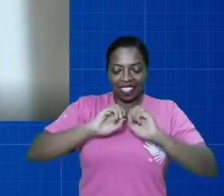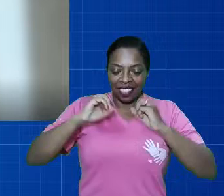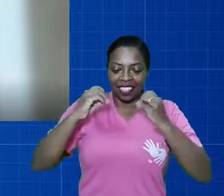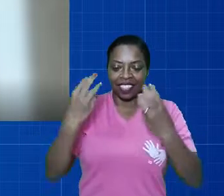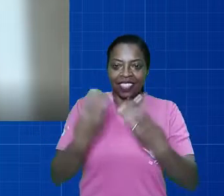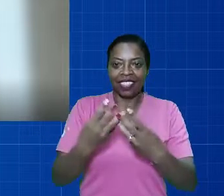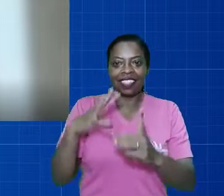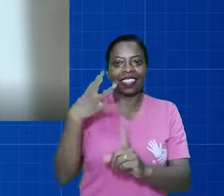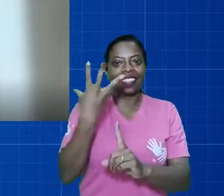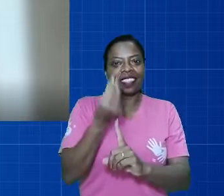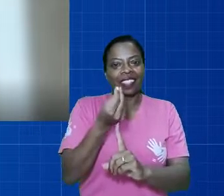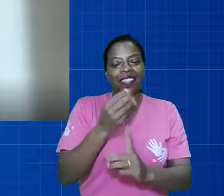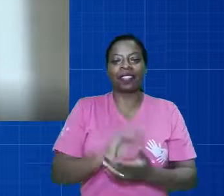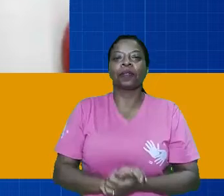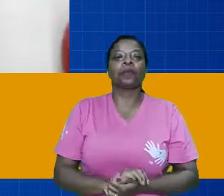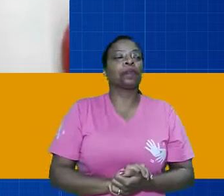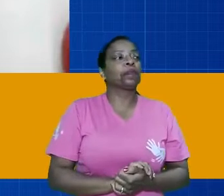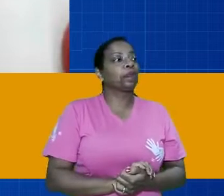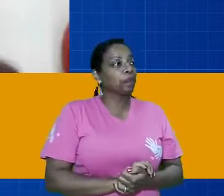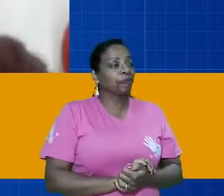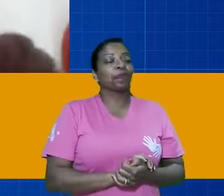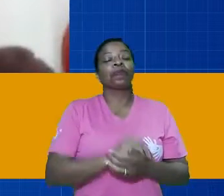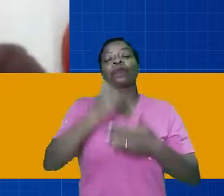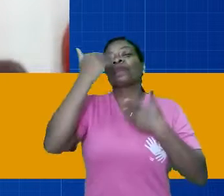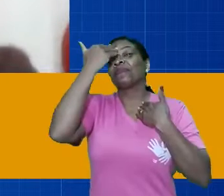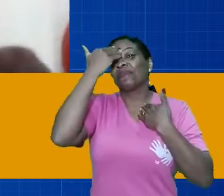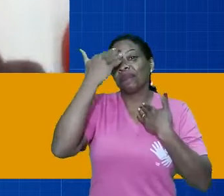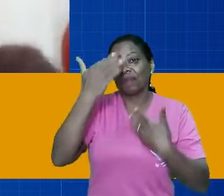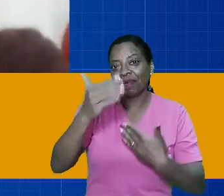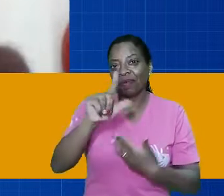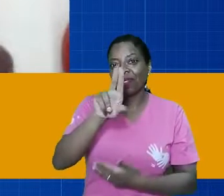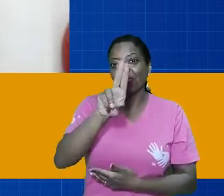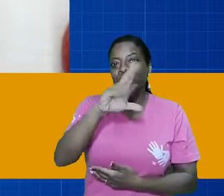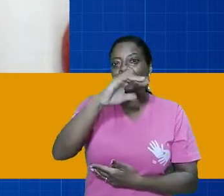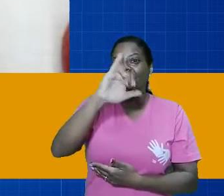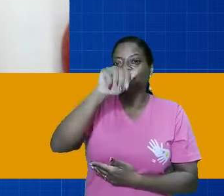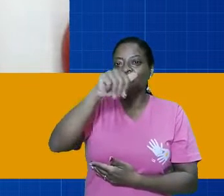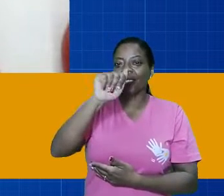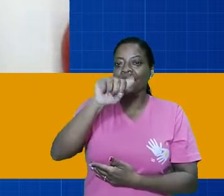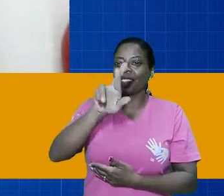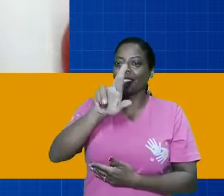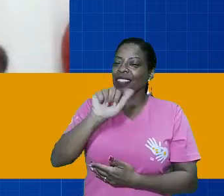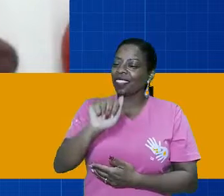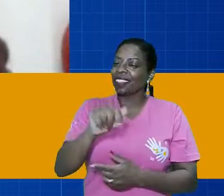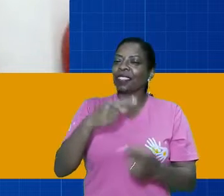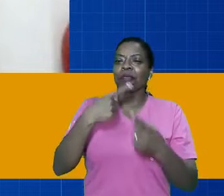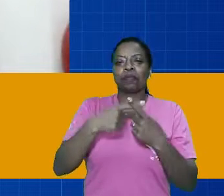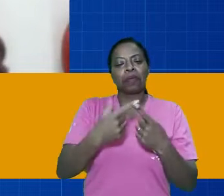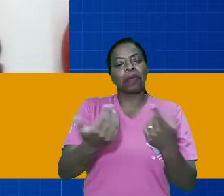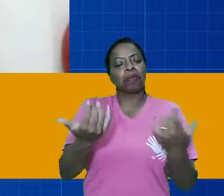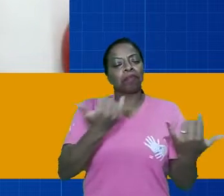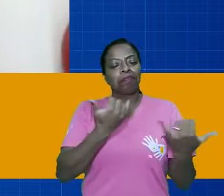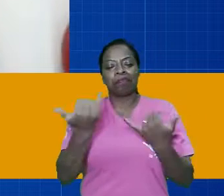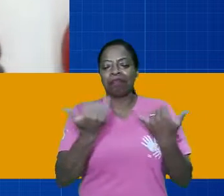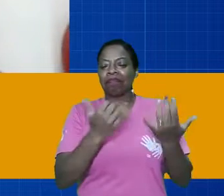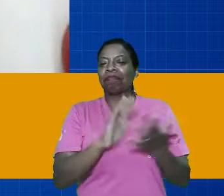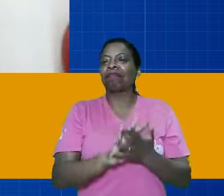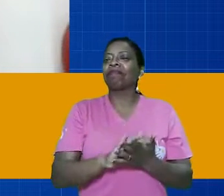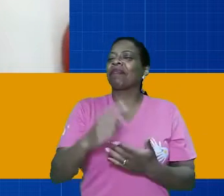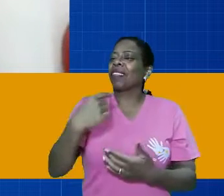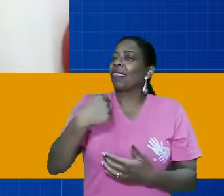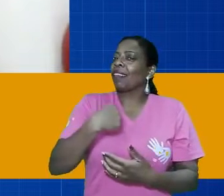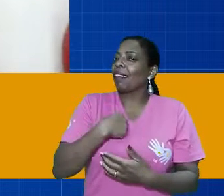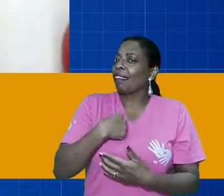Arte. Muito obrigado, Lucimara, pelas palavras. E até colocar